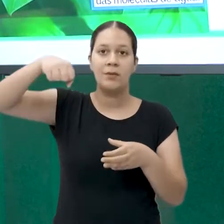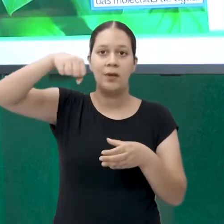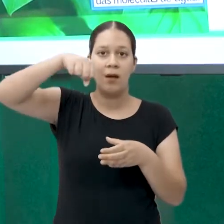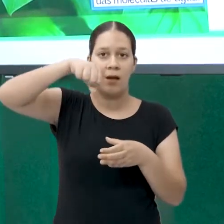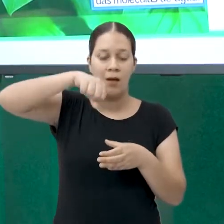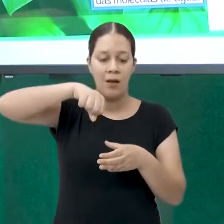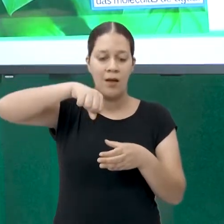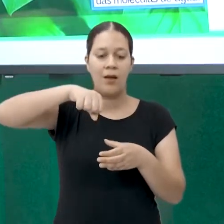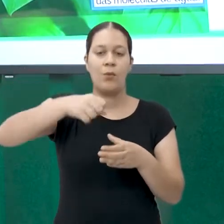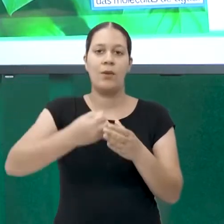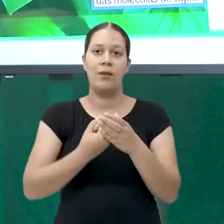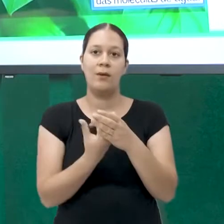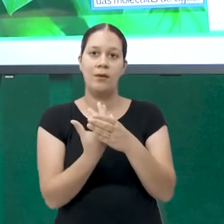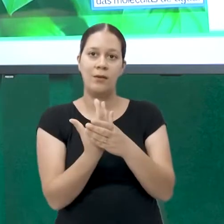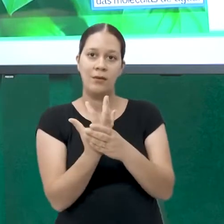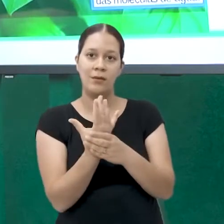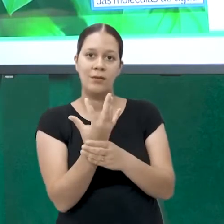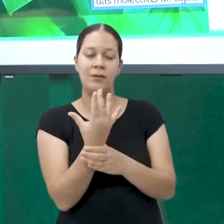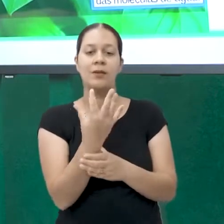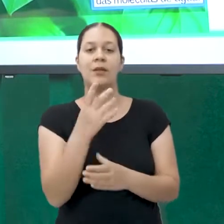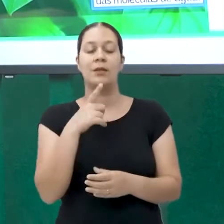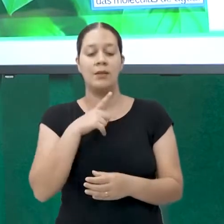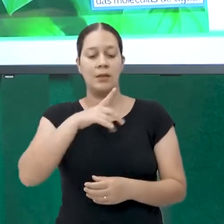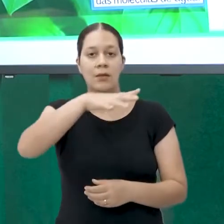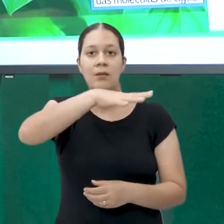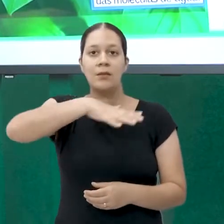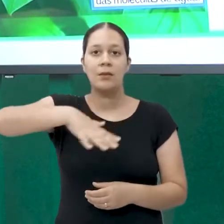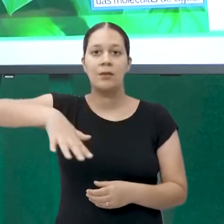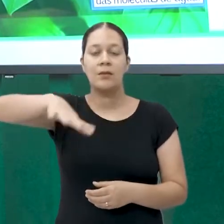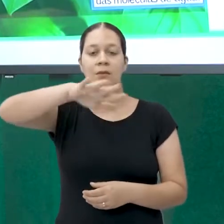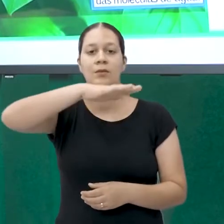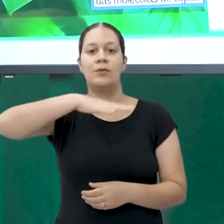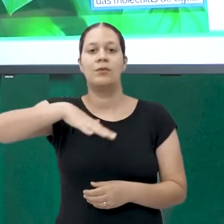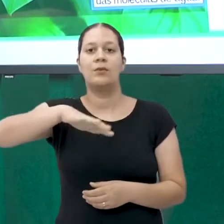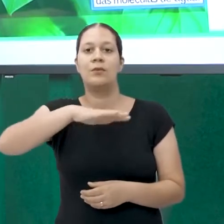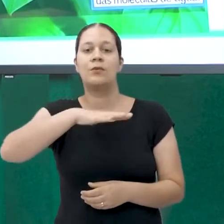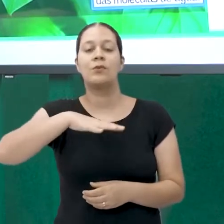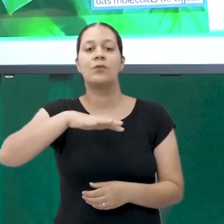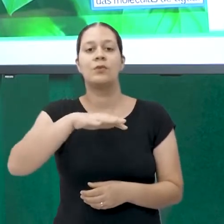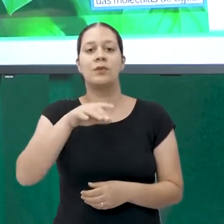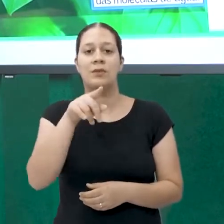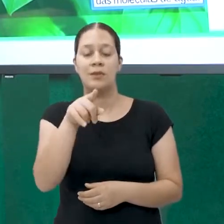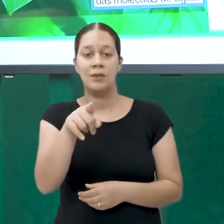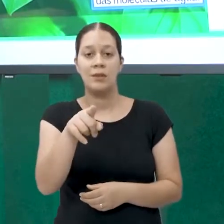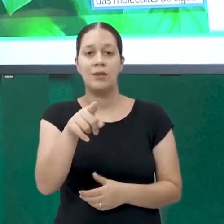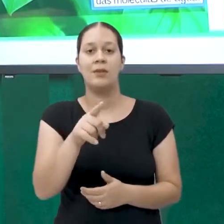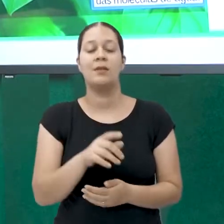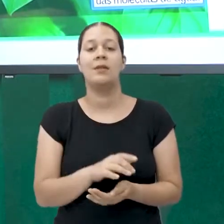você aguou, ou mesmo a água do vapor de água que existe no ambiente,